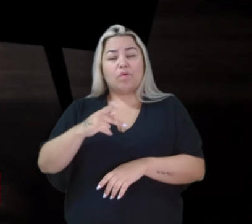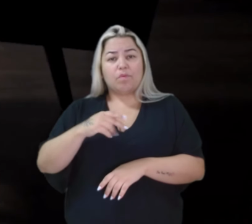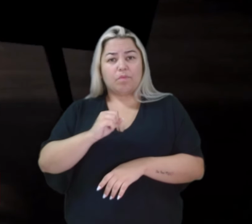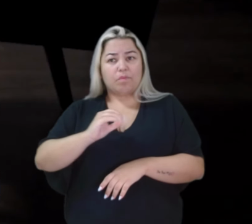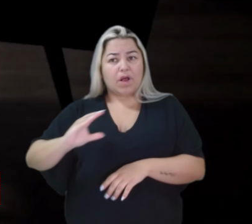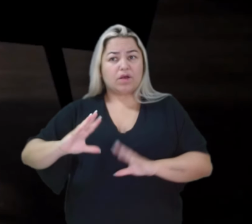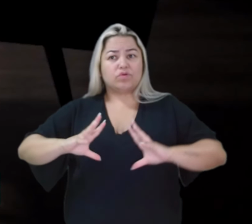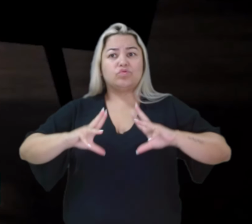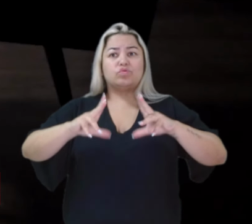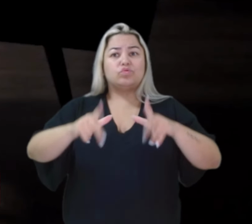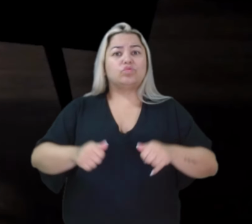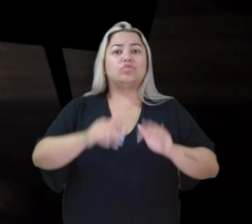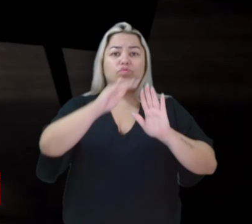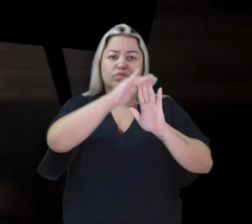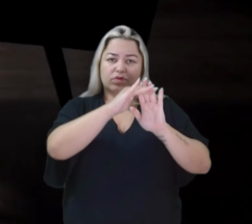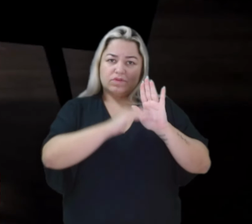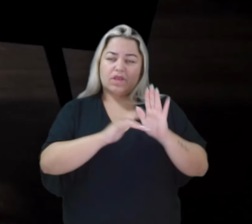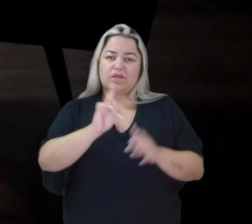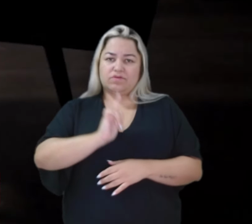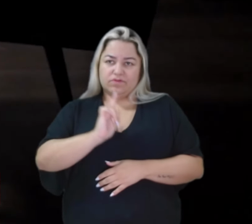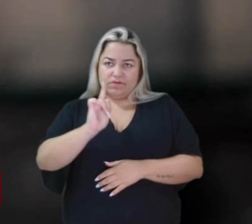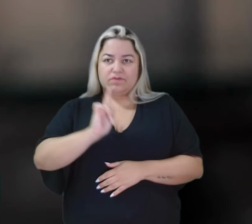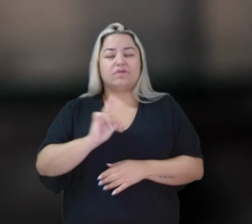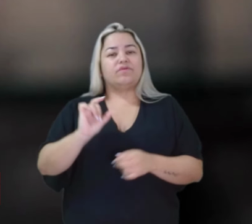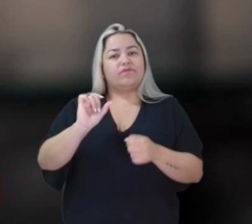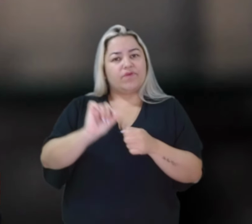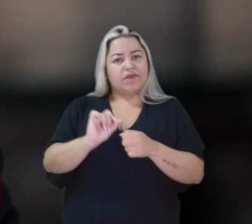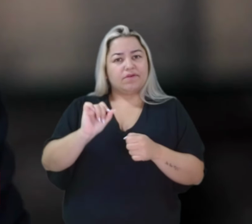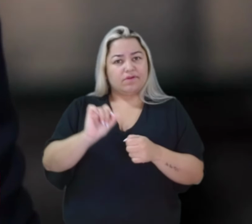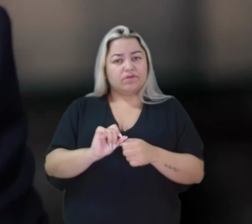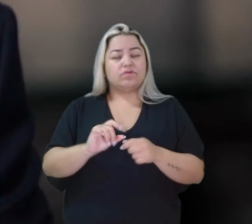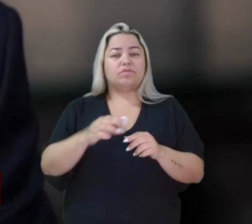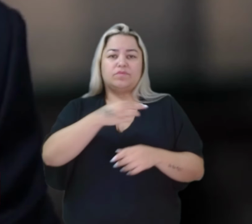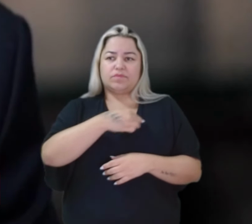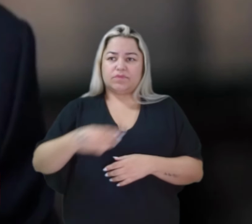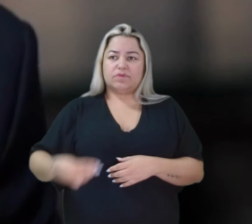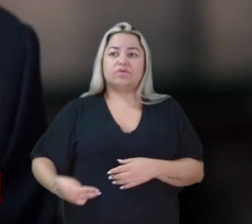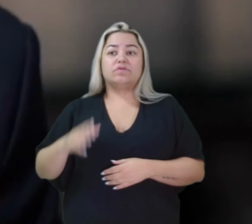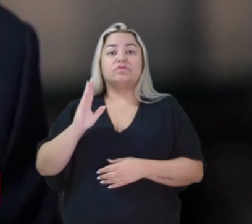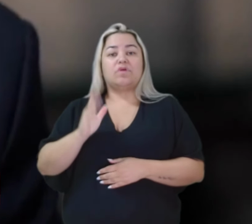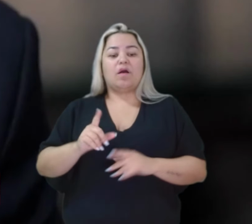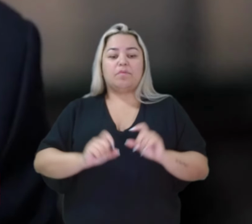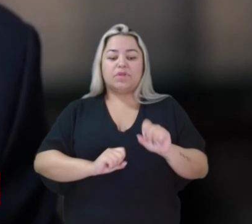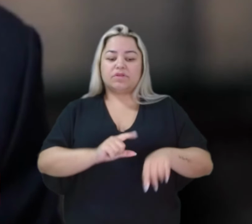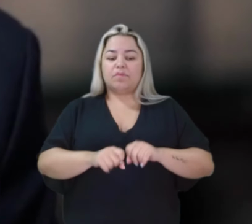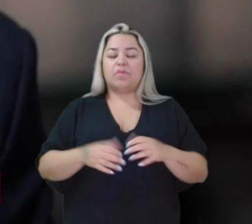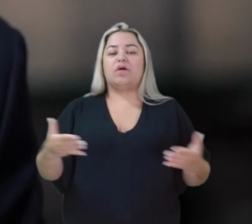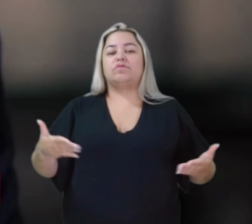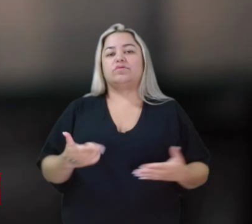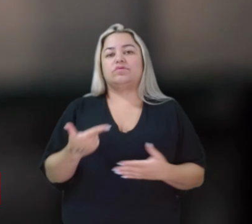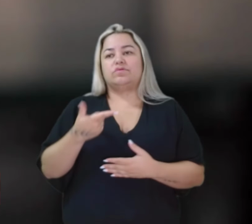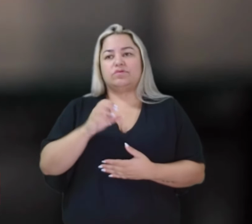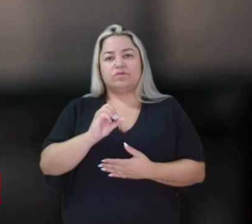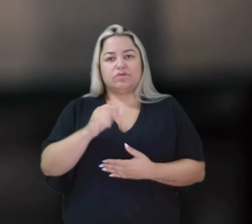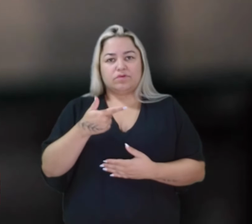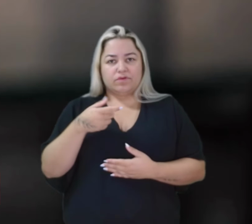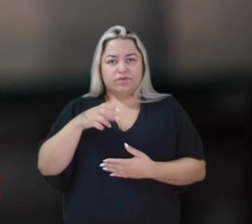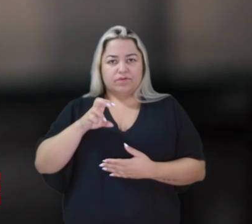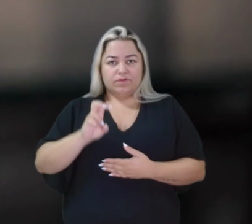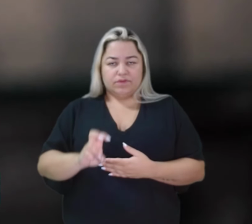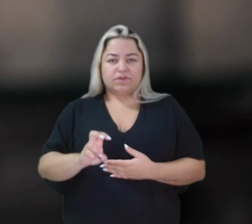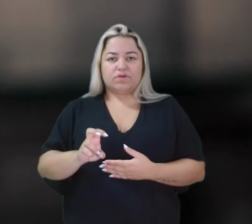lançamos todos os programas que tinham que ser lançados. E eu tenho dito para meus ministros, nós já plantamos. Agora,